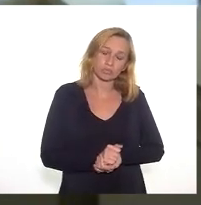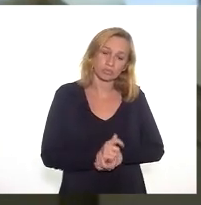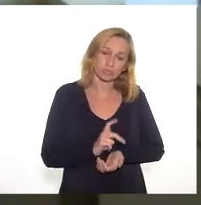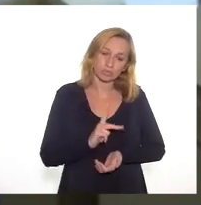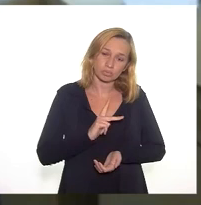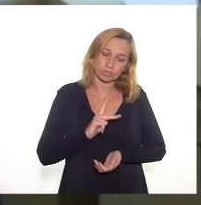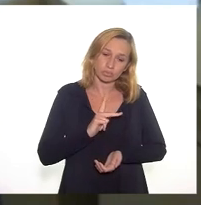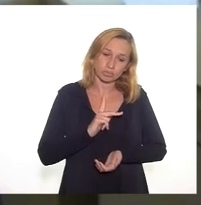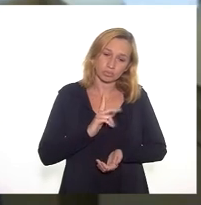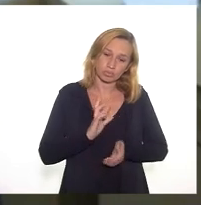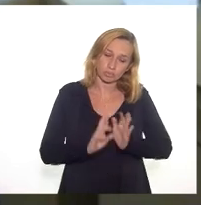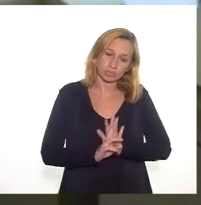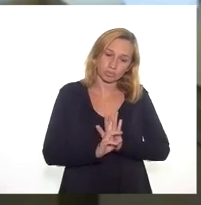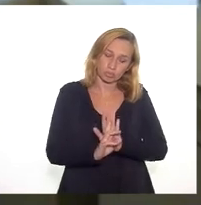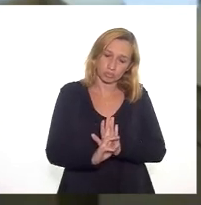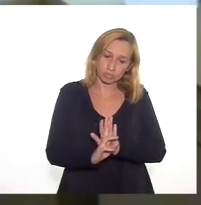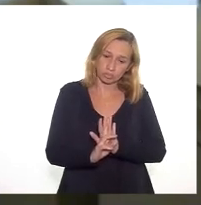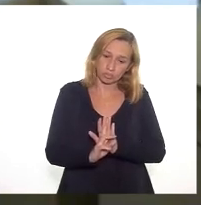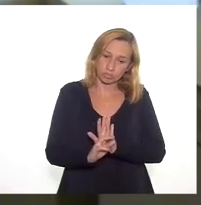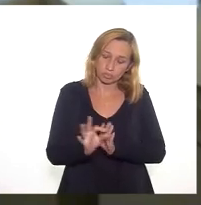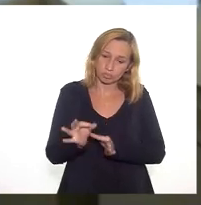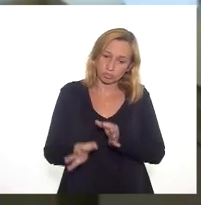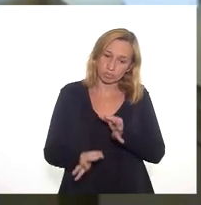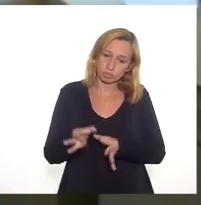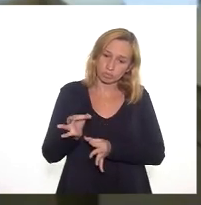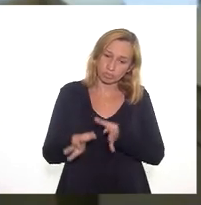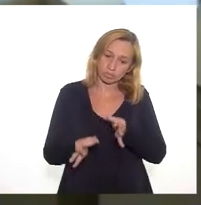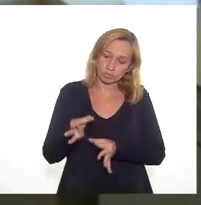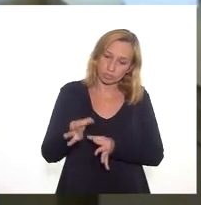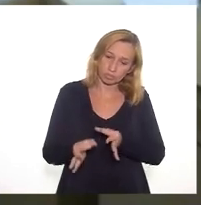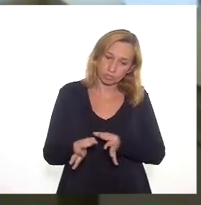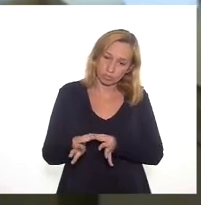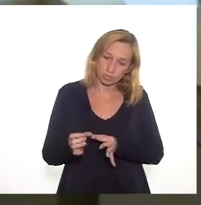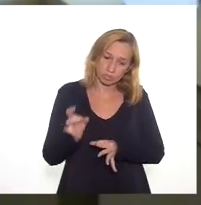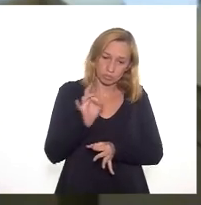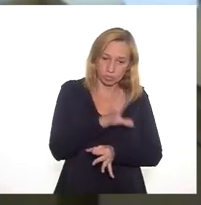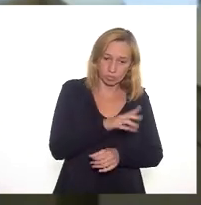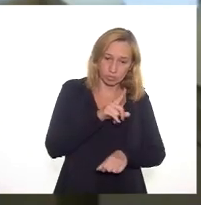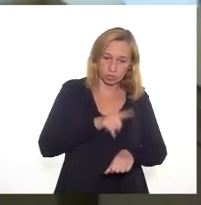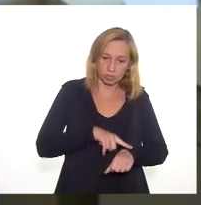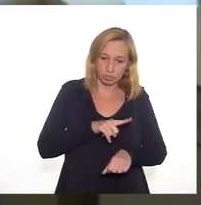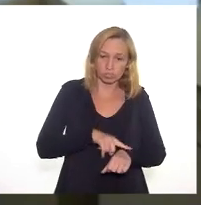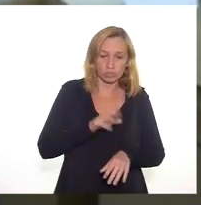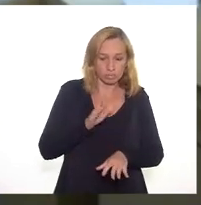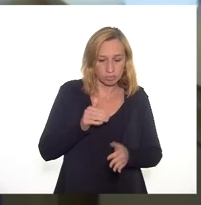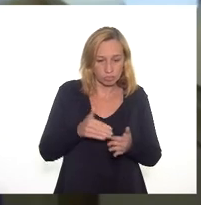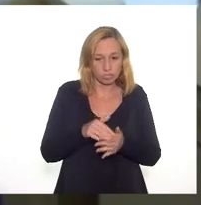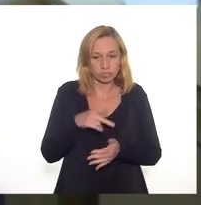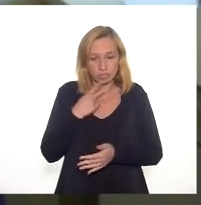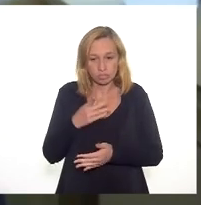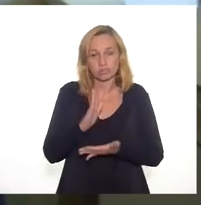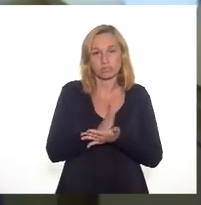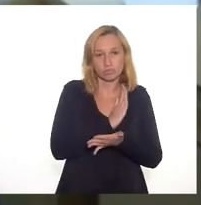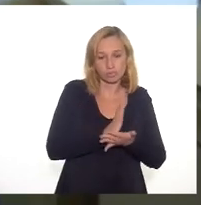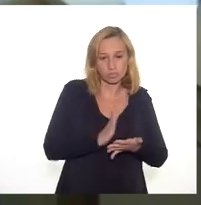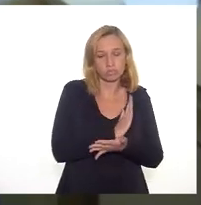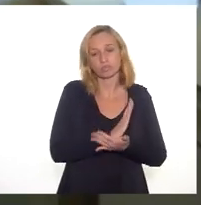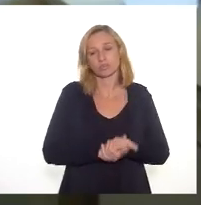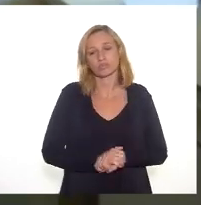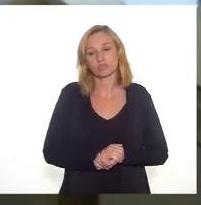próprios desembargadores, na última sessão, até expressaram, né, alguns deles,